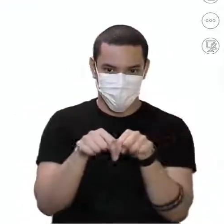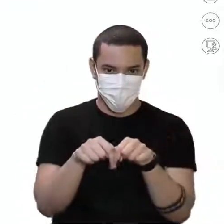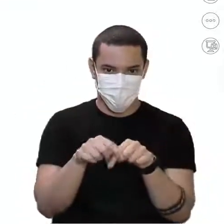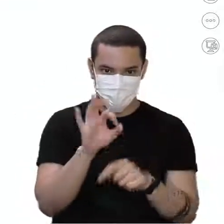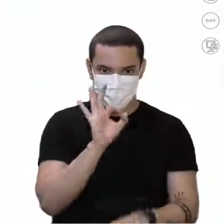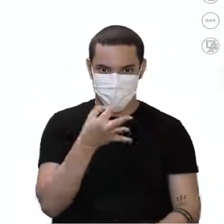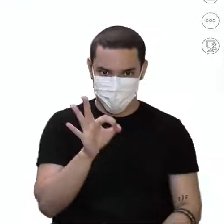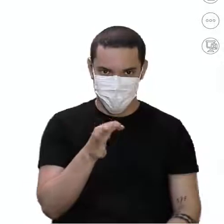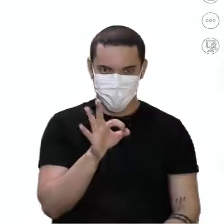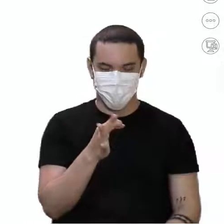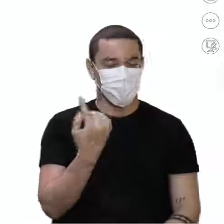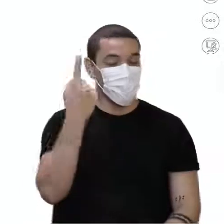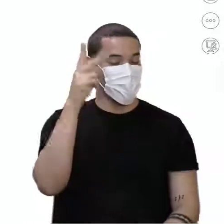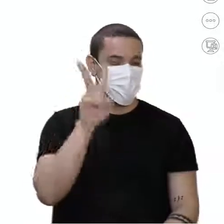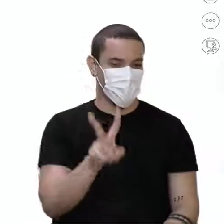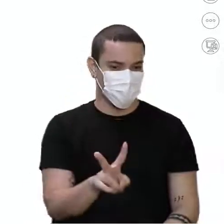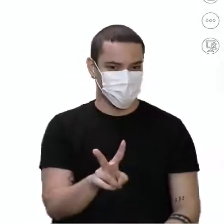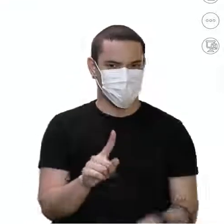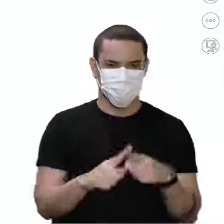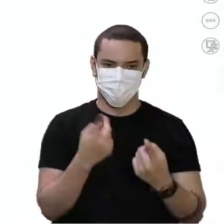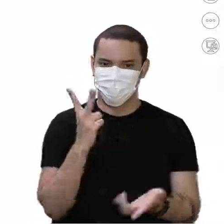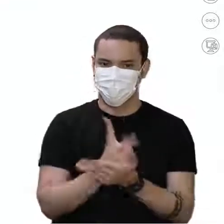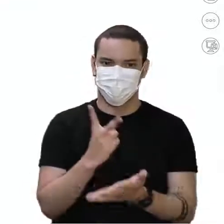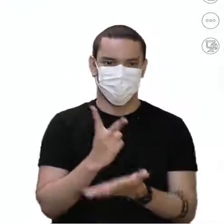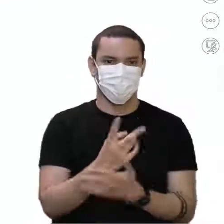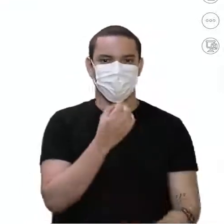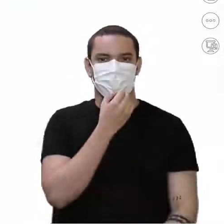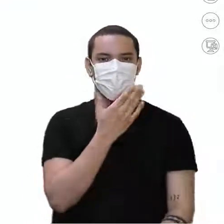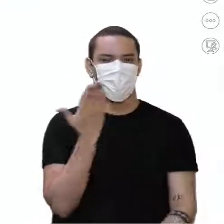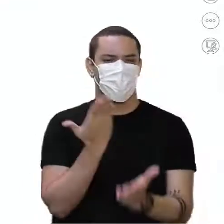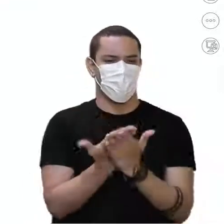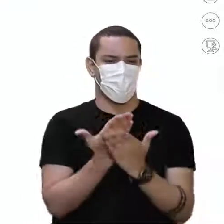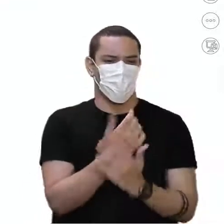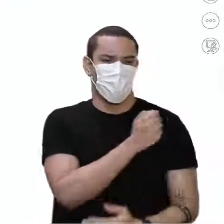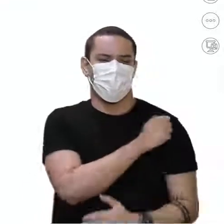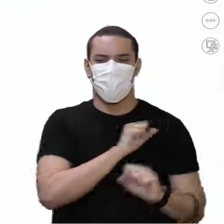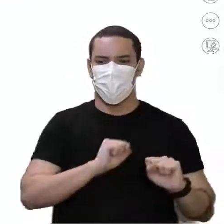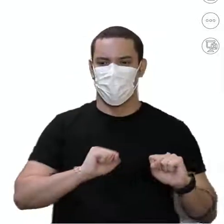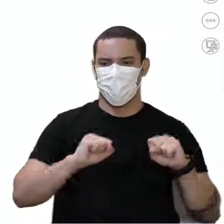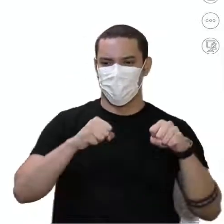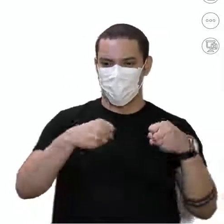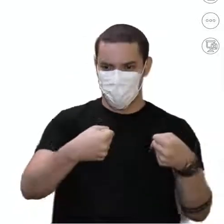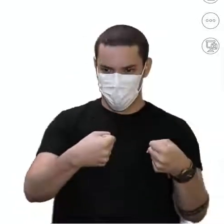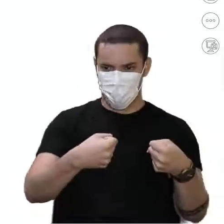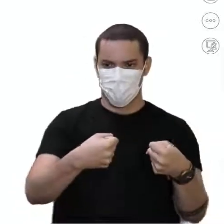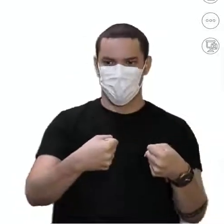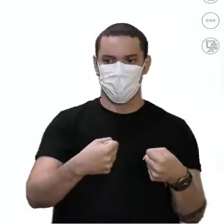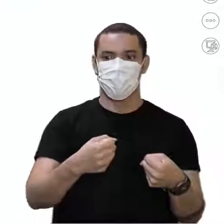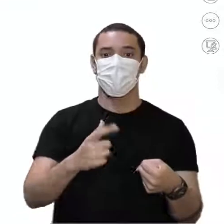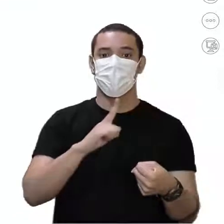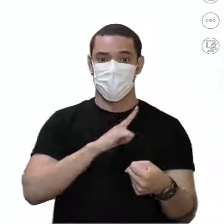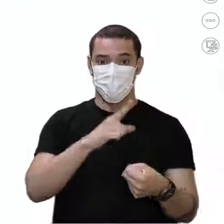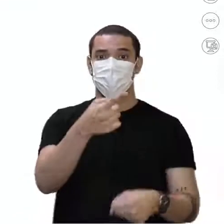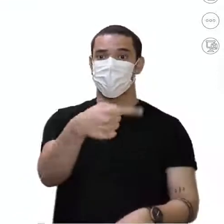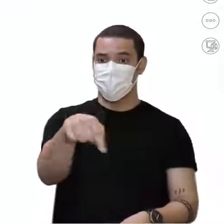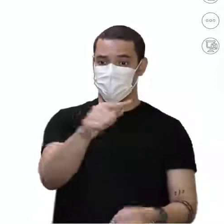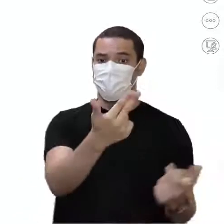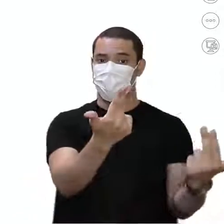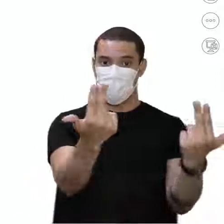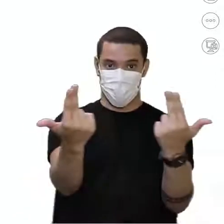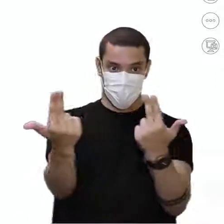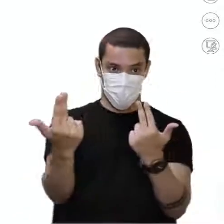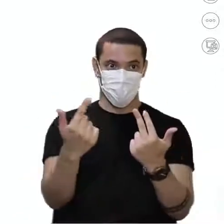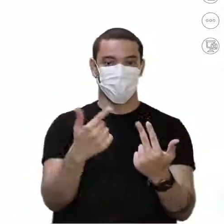suspensa exatamente da escola. Mas eu sempre fui uma good student, sempre fui uma boa aluna, né? E, inclusive, eu tenho certeza que vocês são